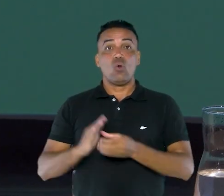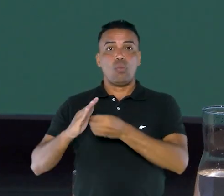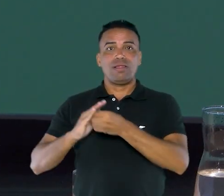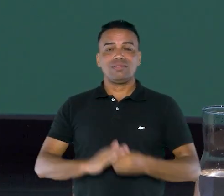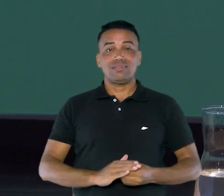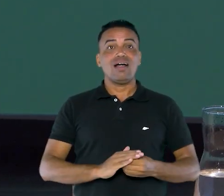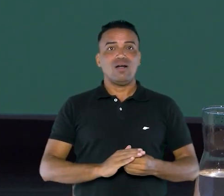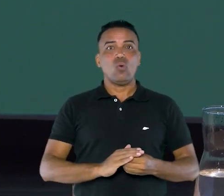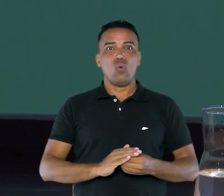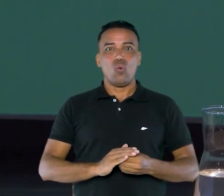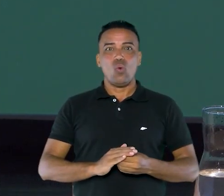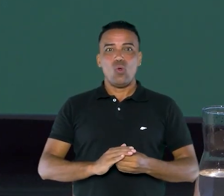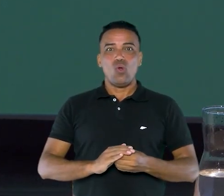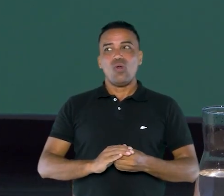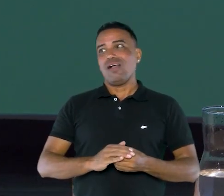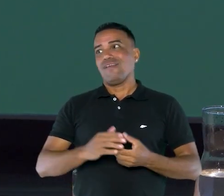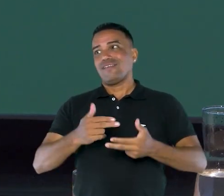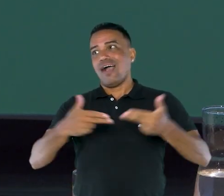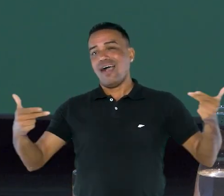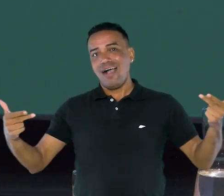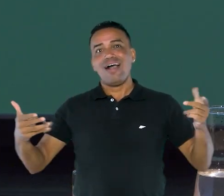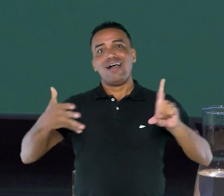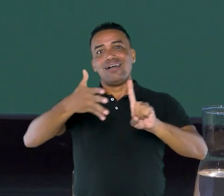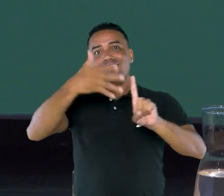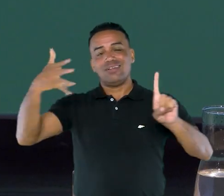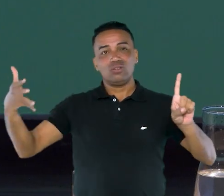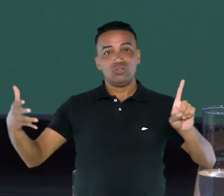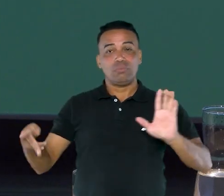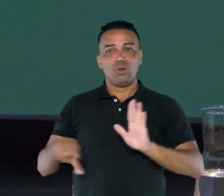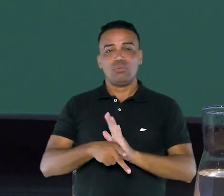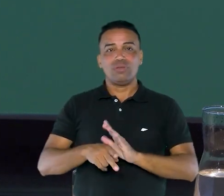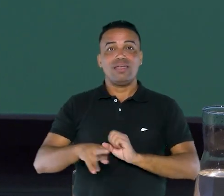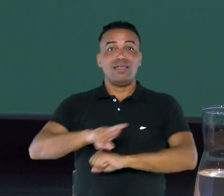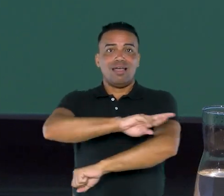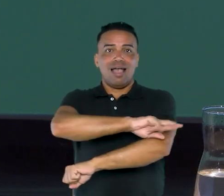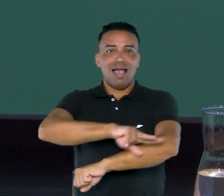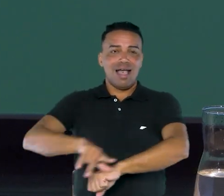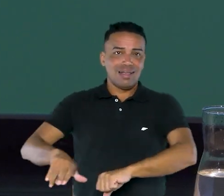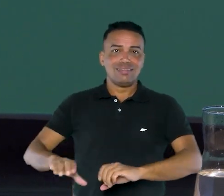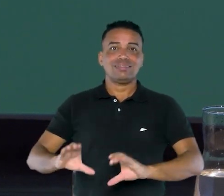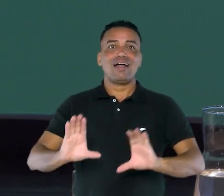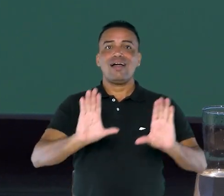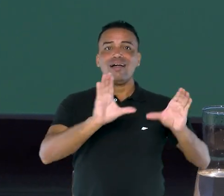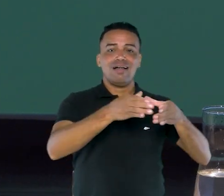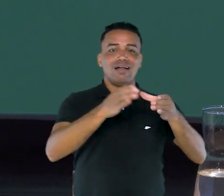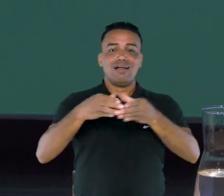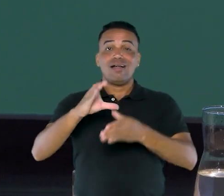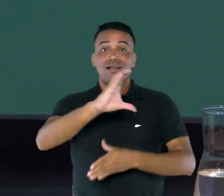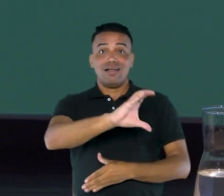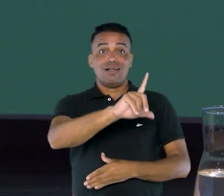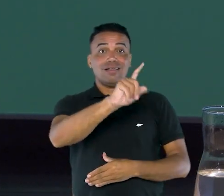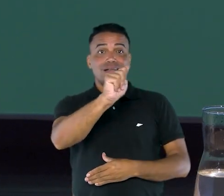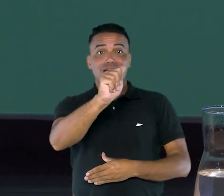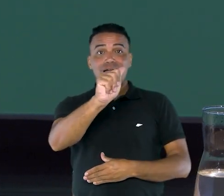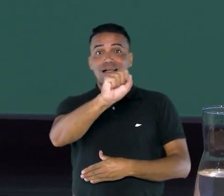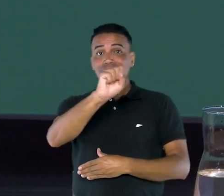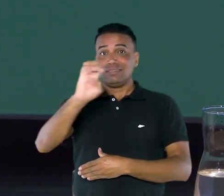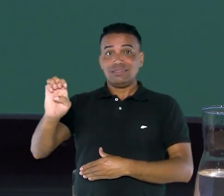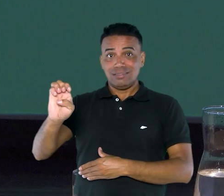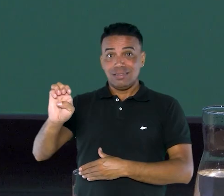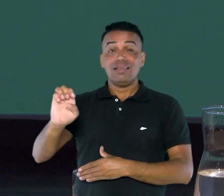Por exemplo, gênero. Por exemplo, raça, classe, gênero. Então,